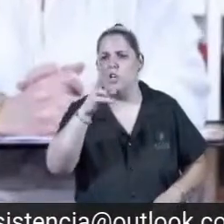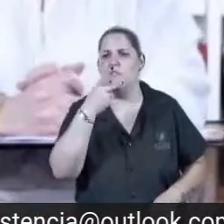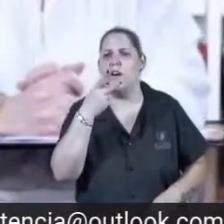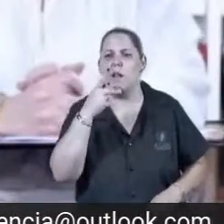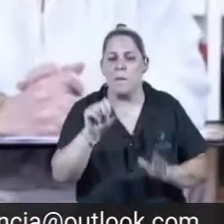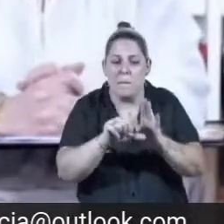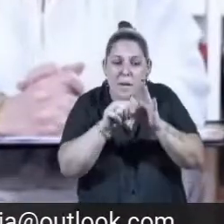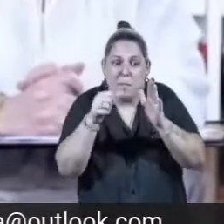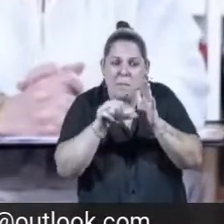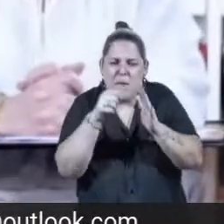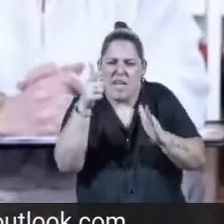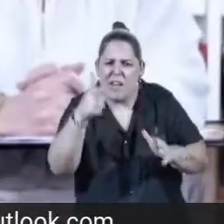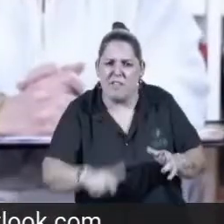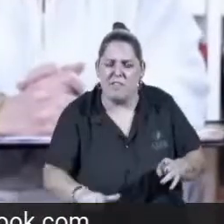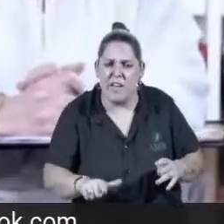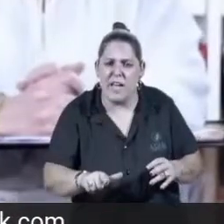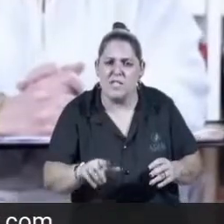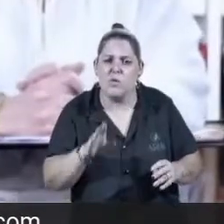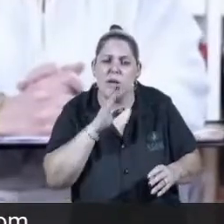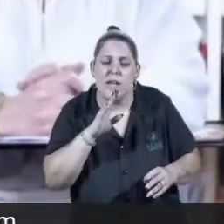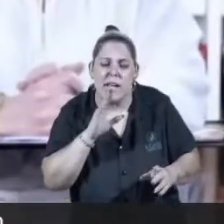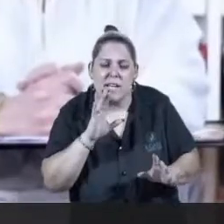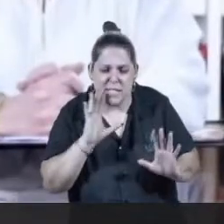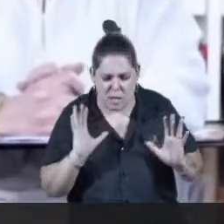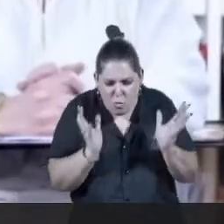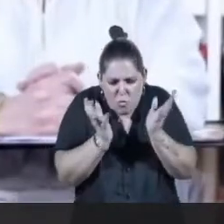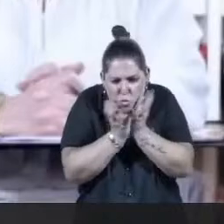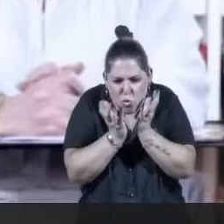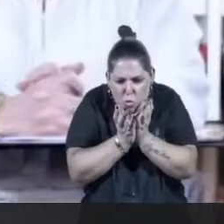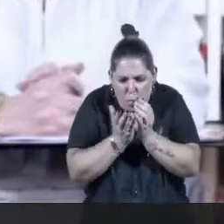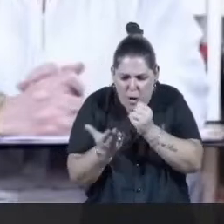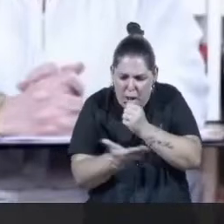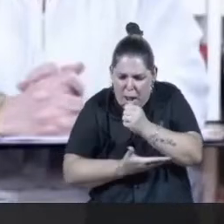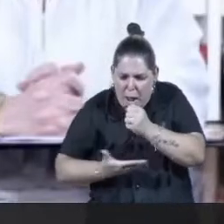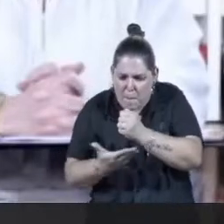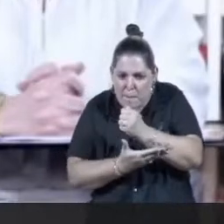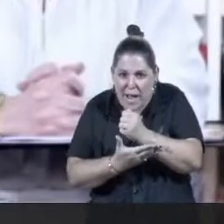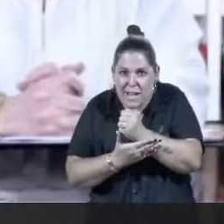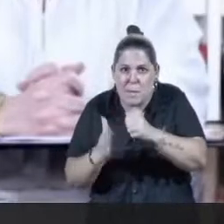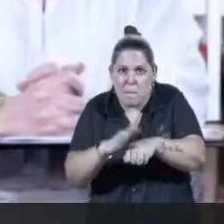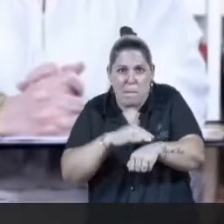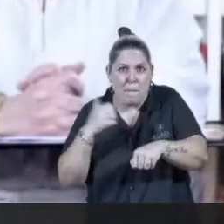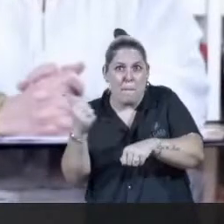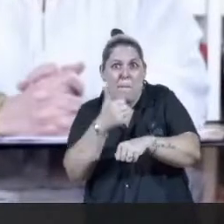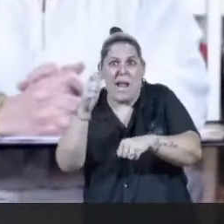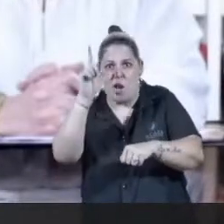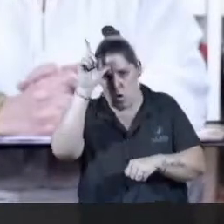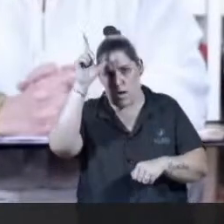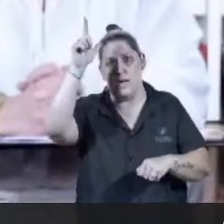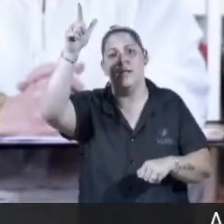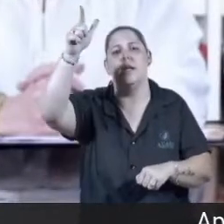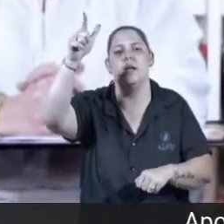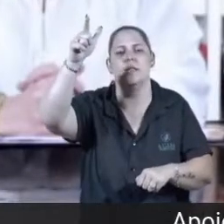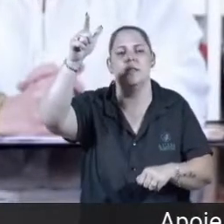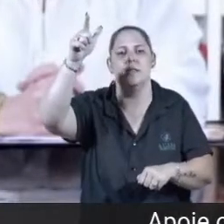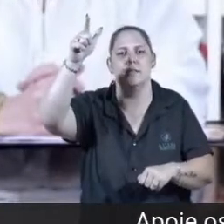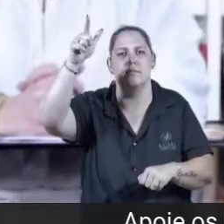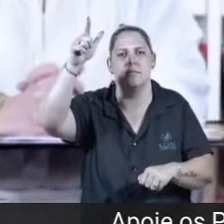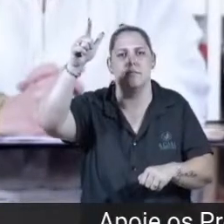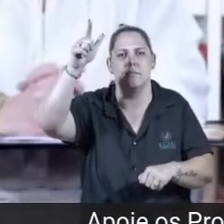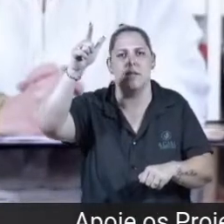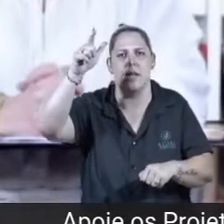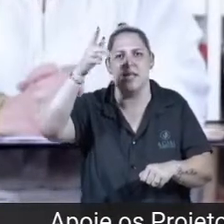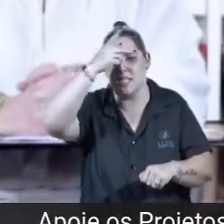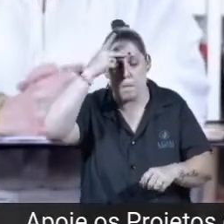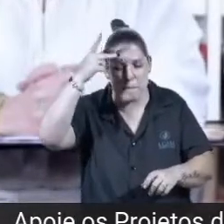ele conhecia um partido em que a base era maior do que a direção, em que a nomenclatura das